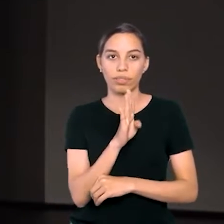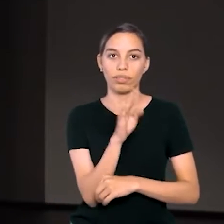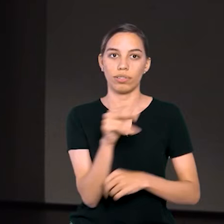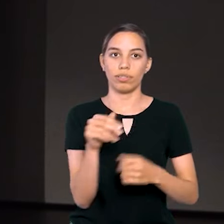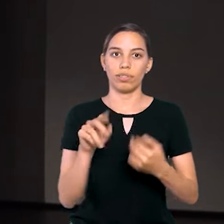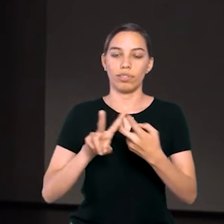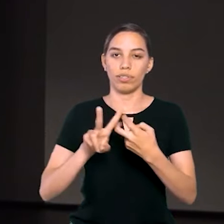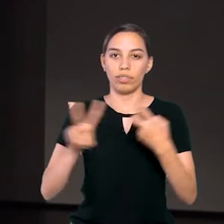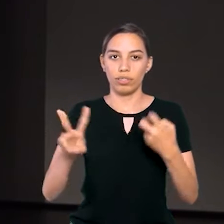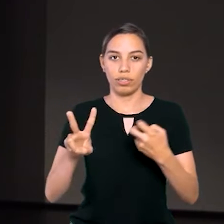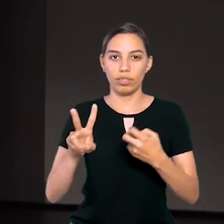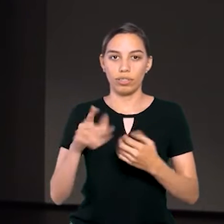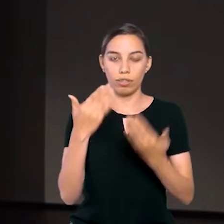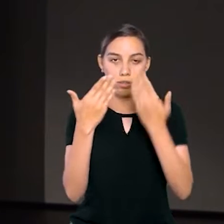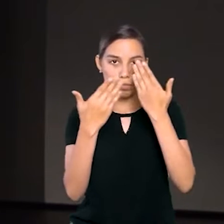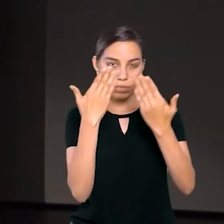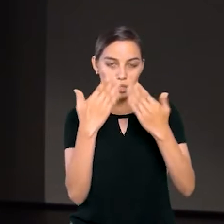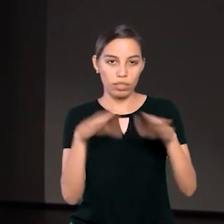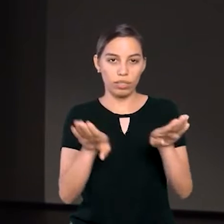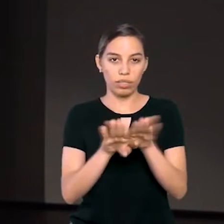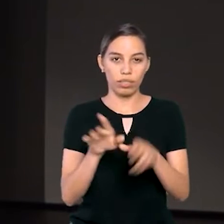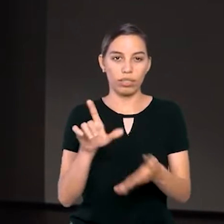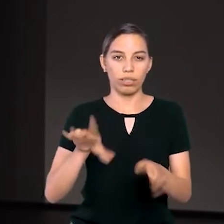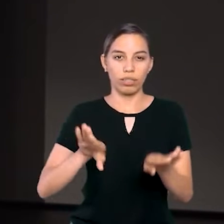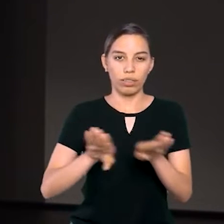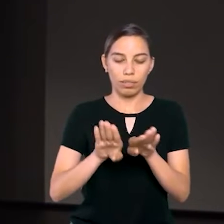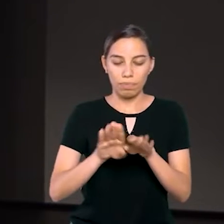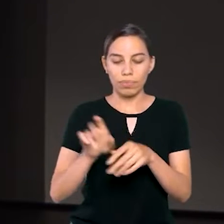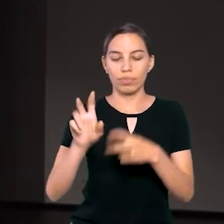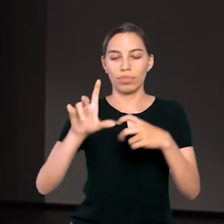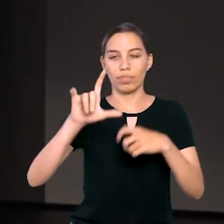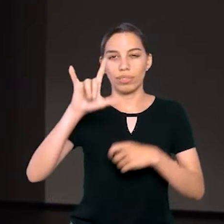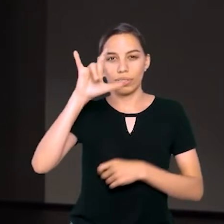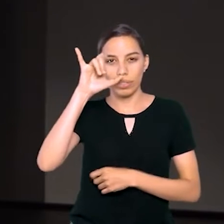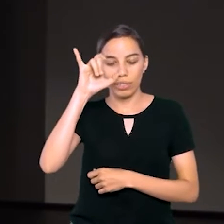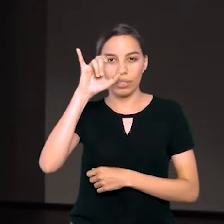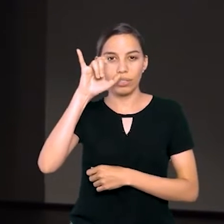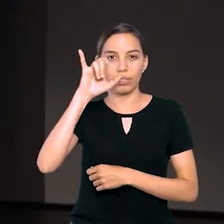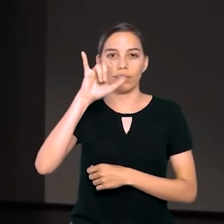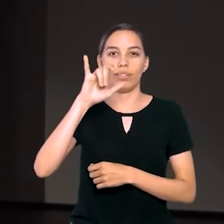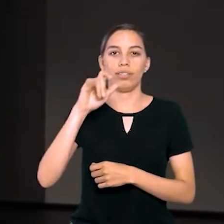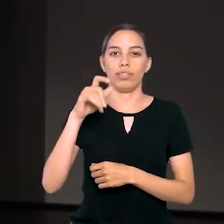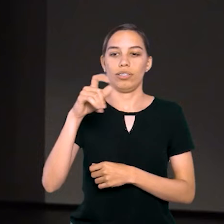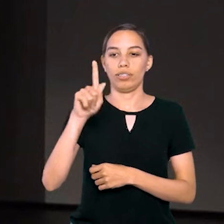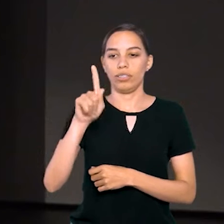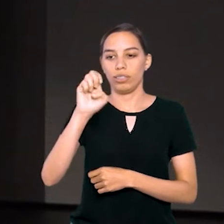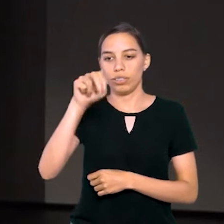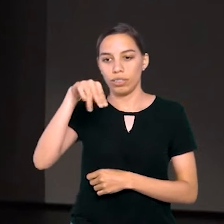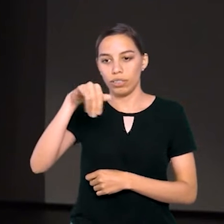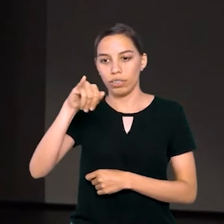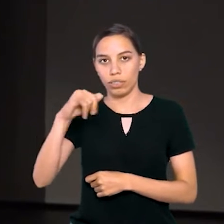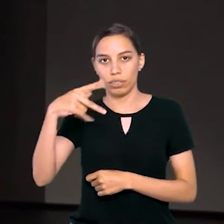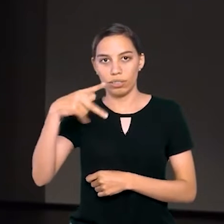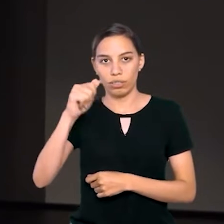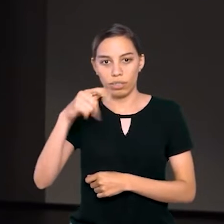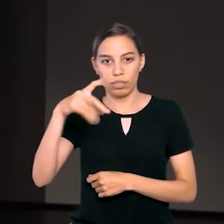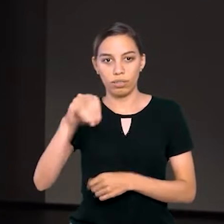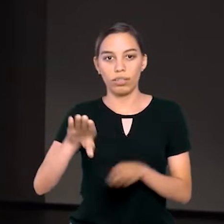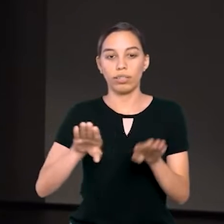Psicólogos, possui também a página Geni Papos no Instagram. Ailton Krenak é ativista do